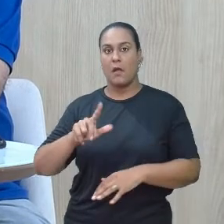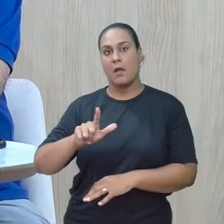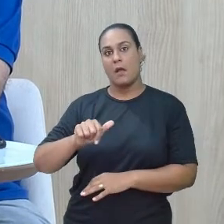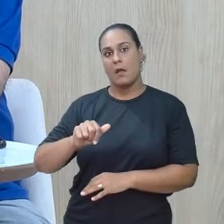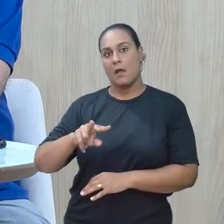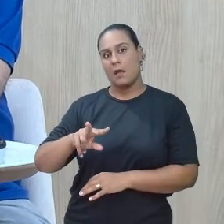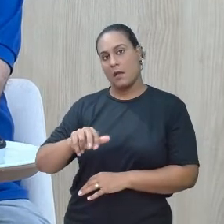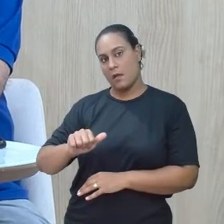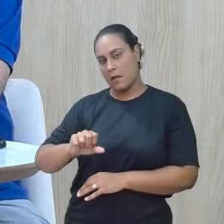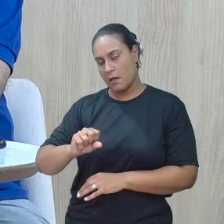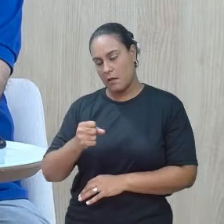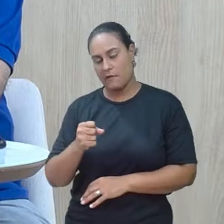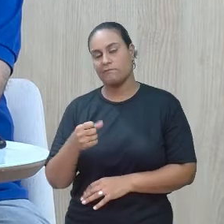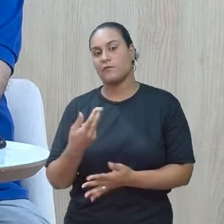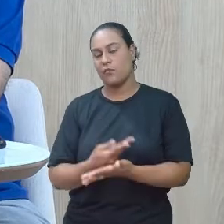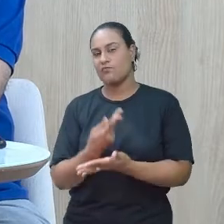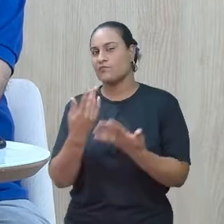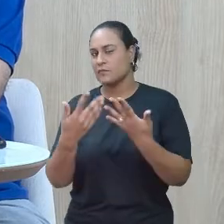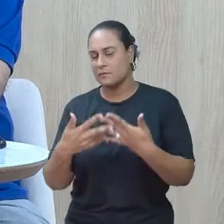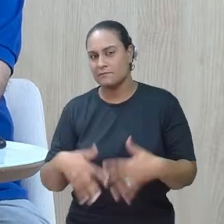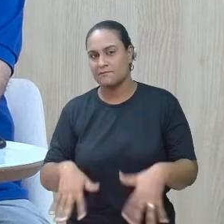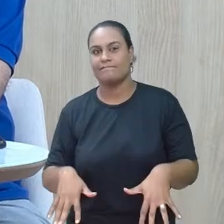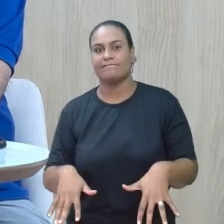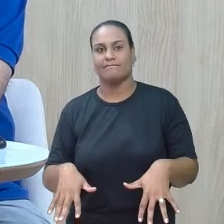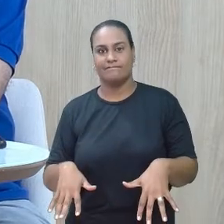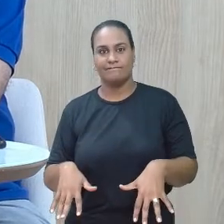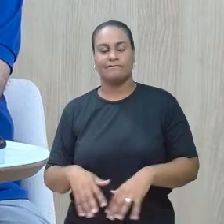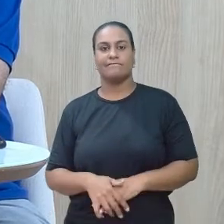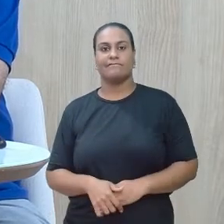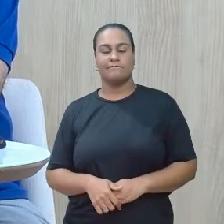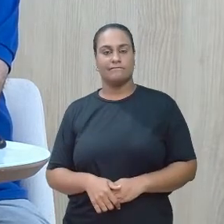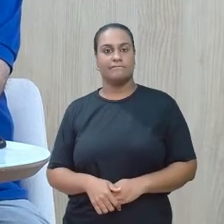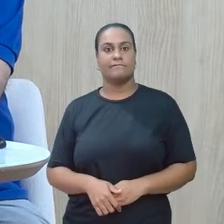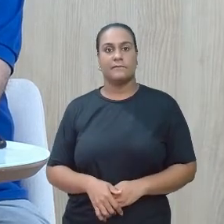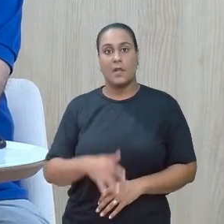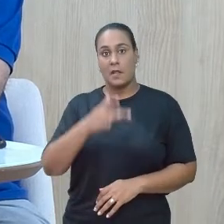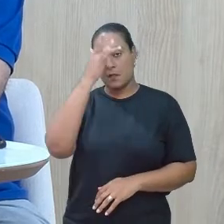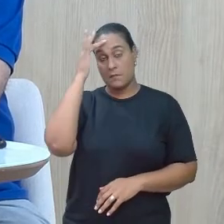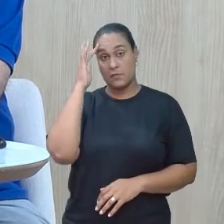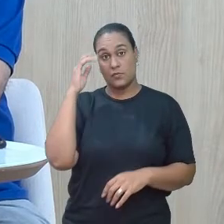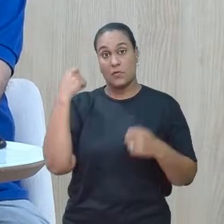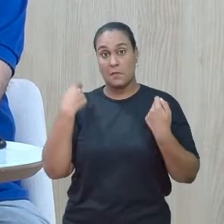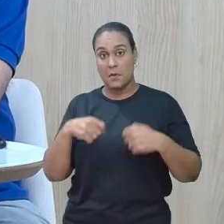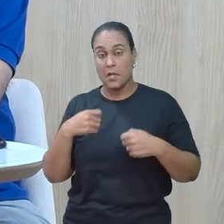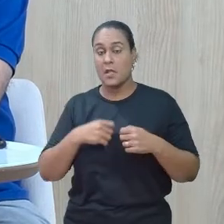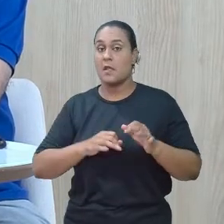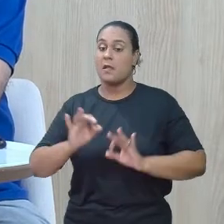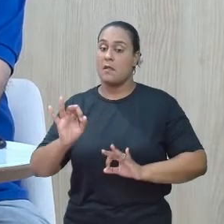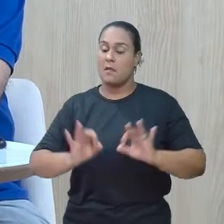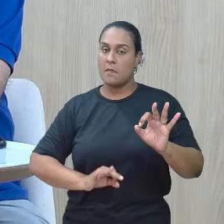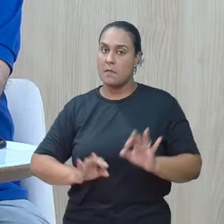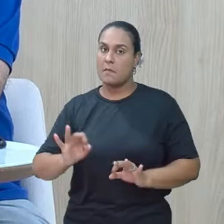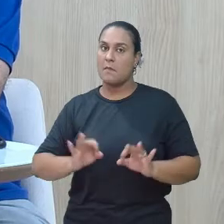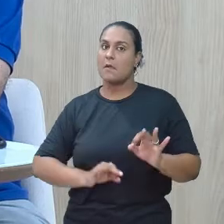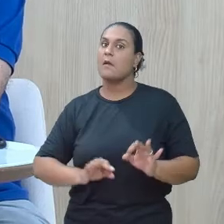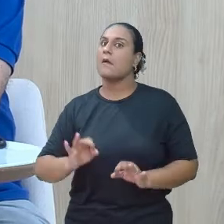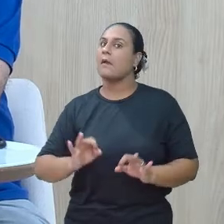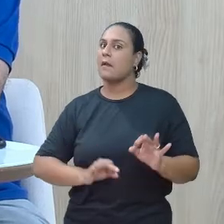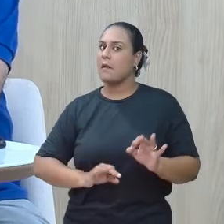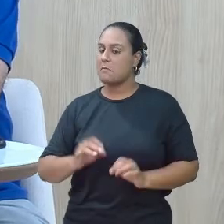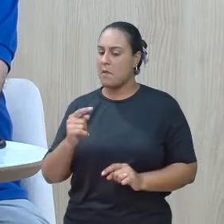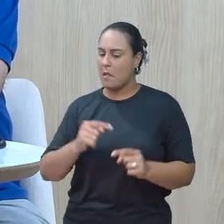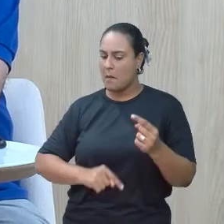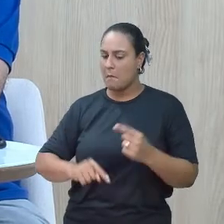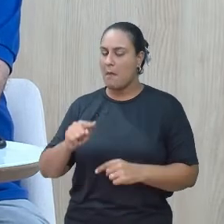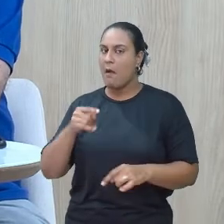tudo fenômenos naturais que acontecem e que o ser humano deve estar preparado para superar todas